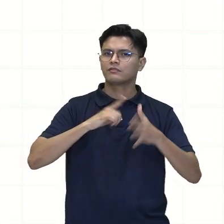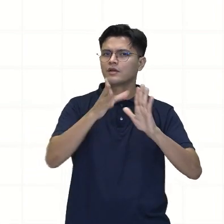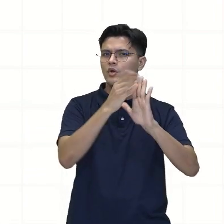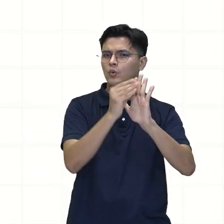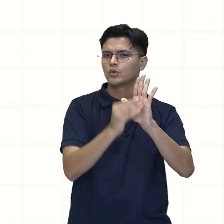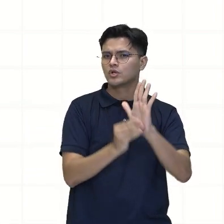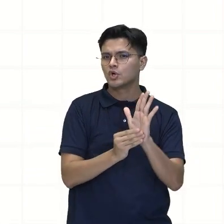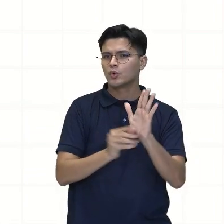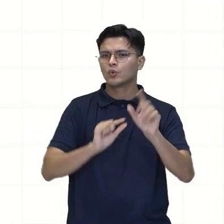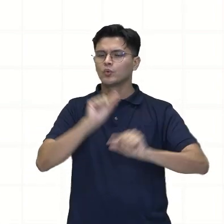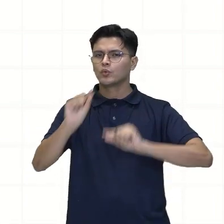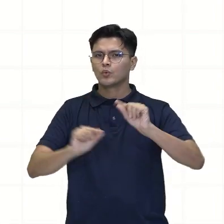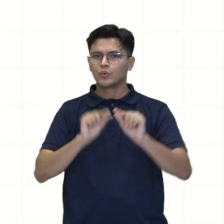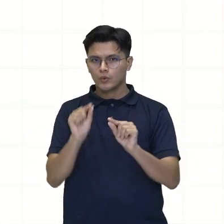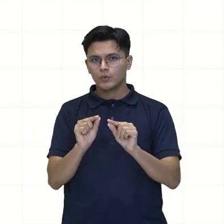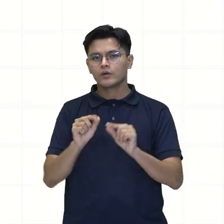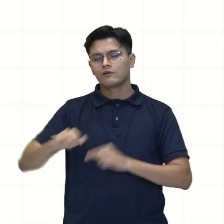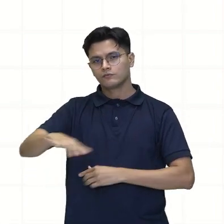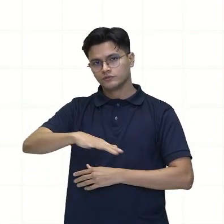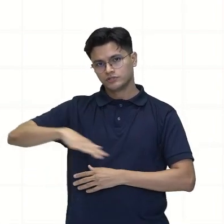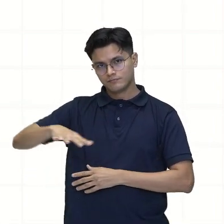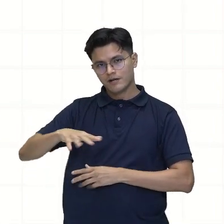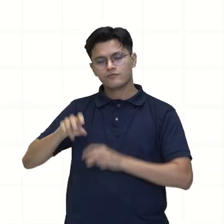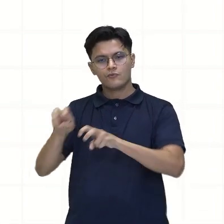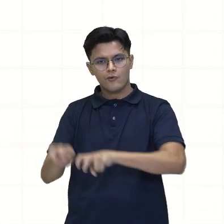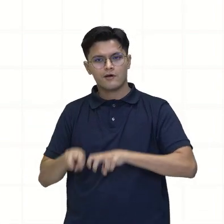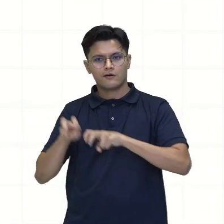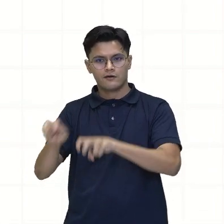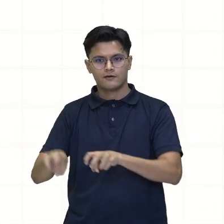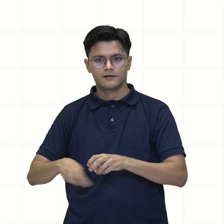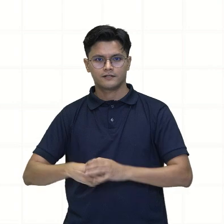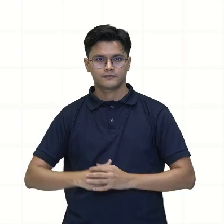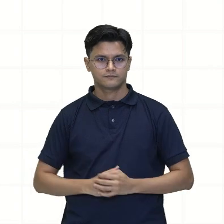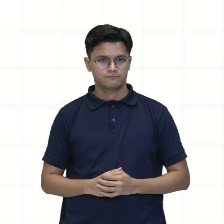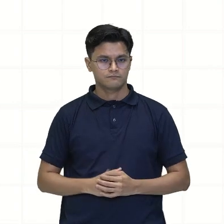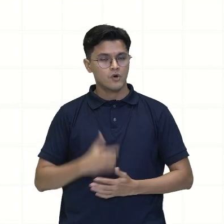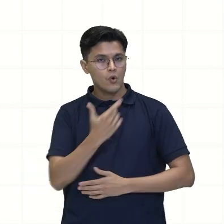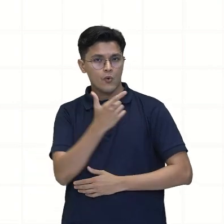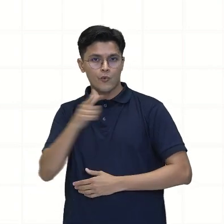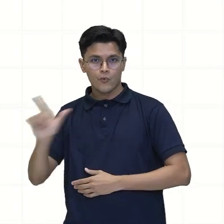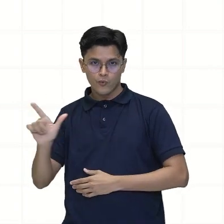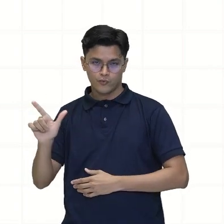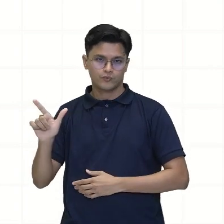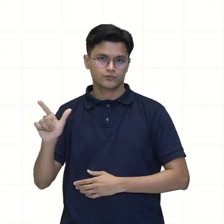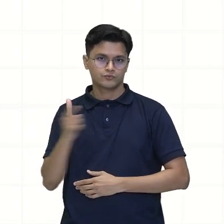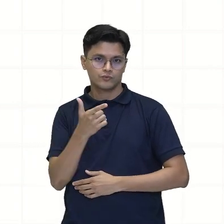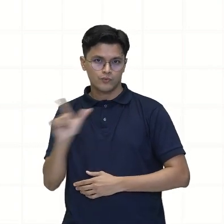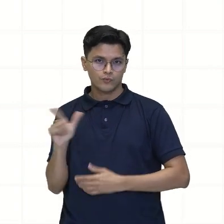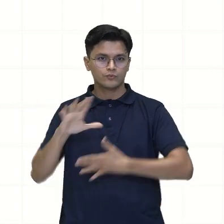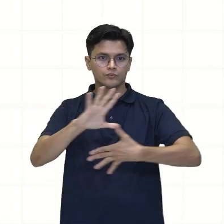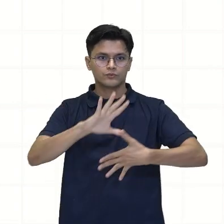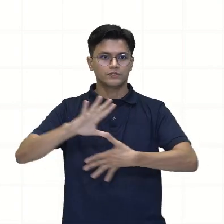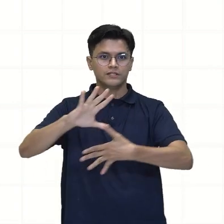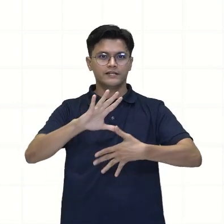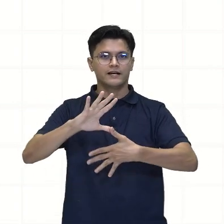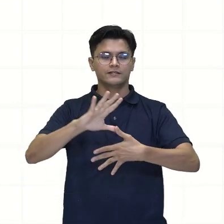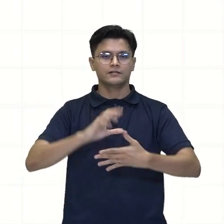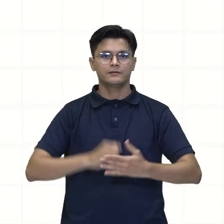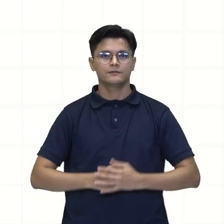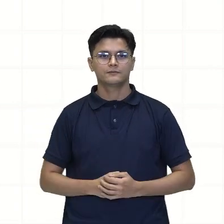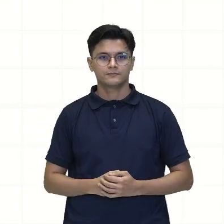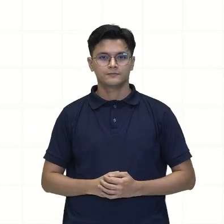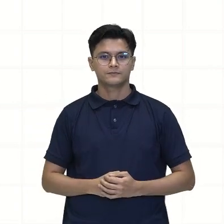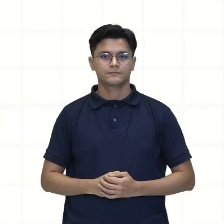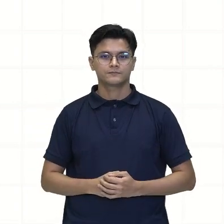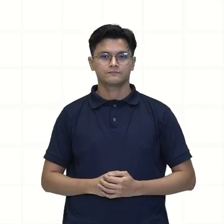o espaço agrário. Um outro mapa relacionado ao espaço agrário é esse